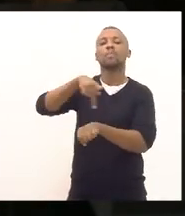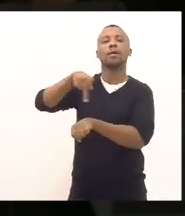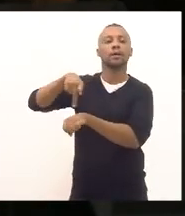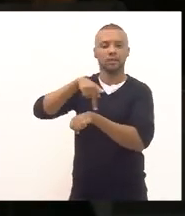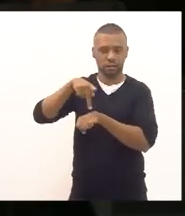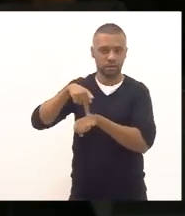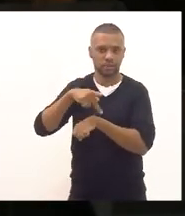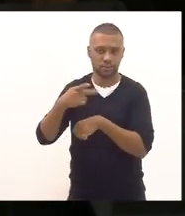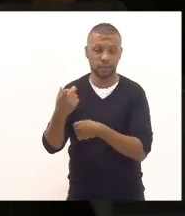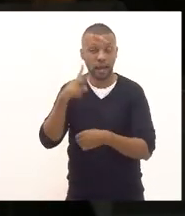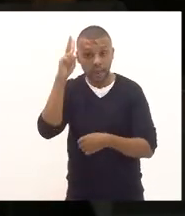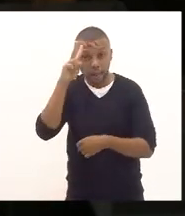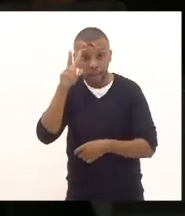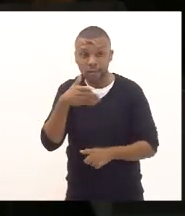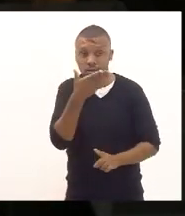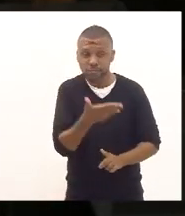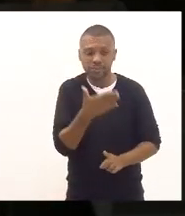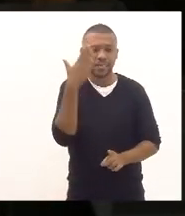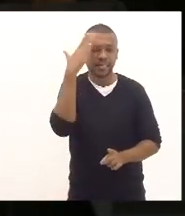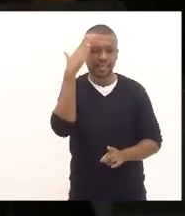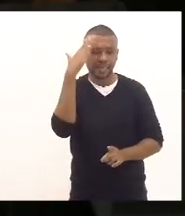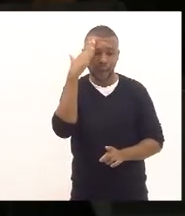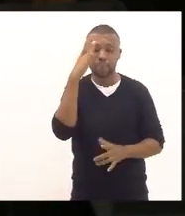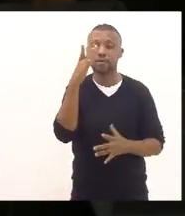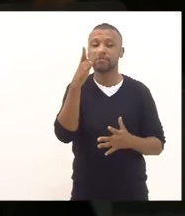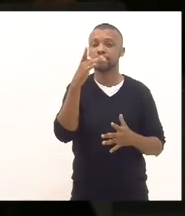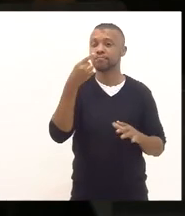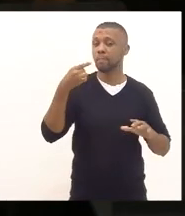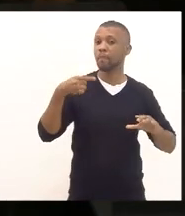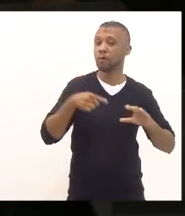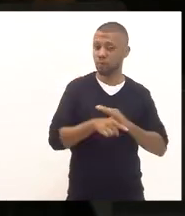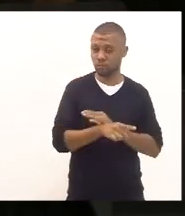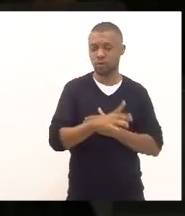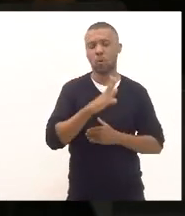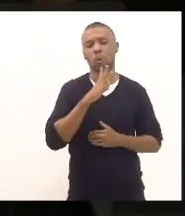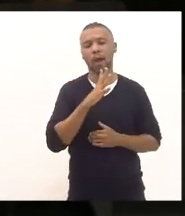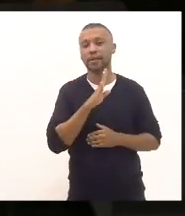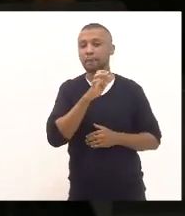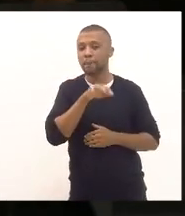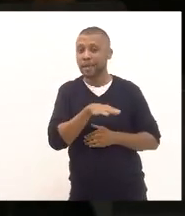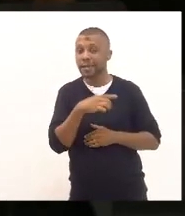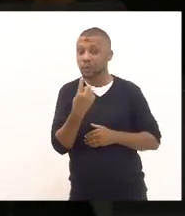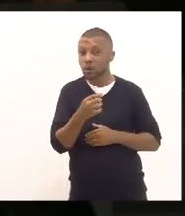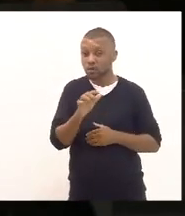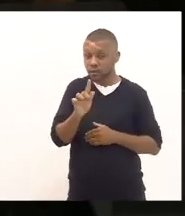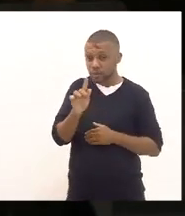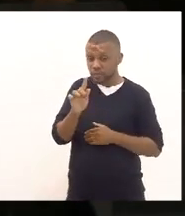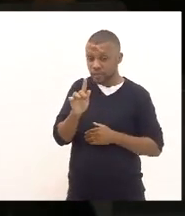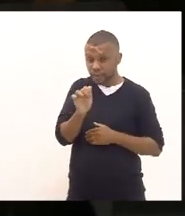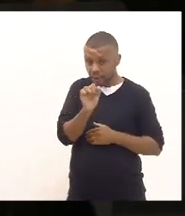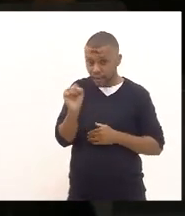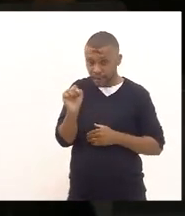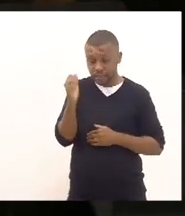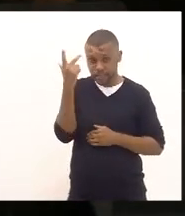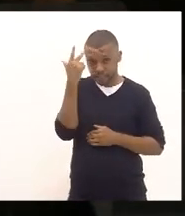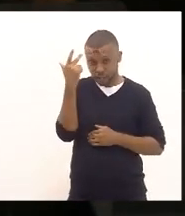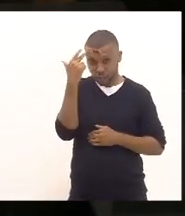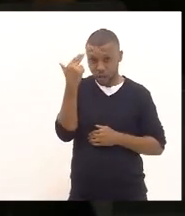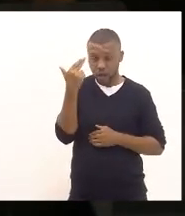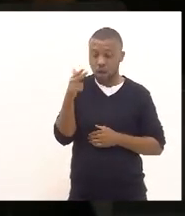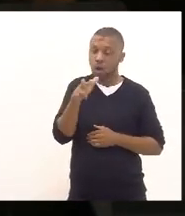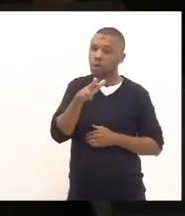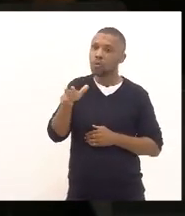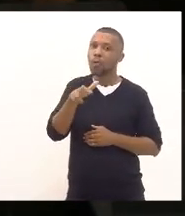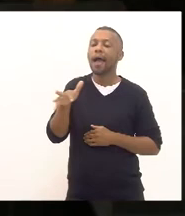excelência e vossa excelência sabe tão bem disso quanto eu que o nosso gás natural não